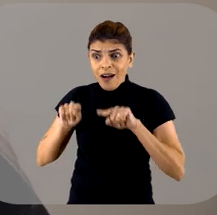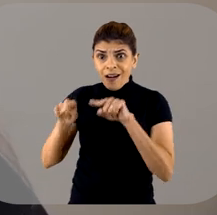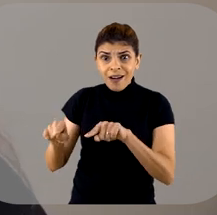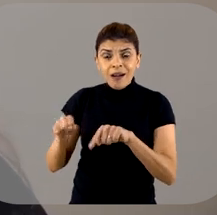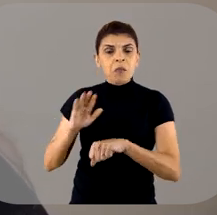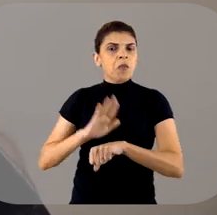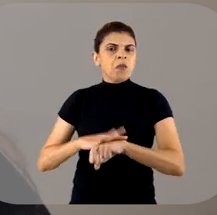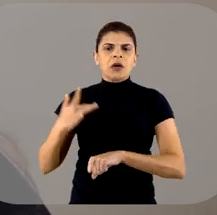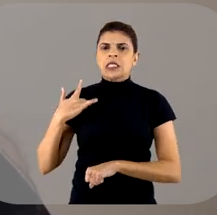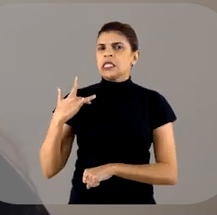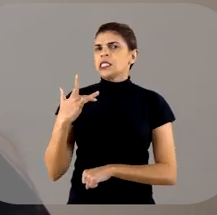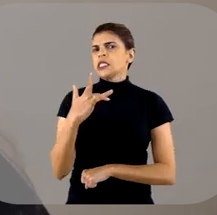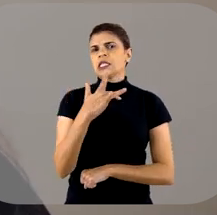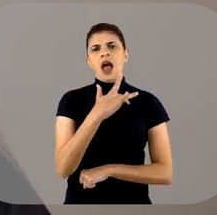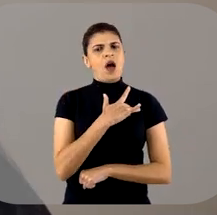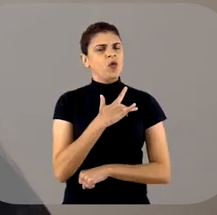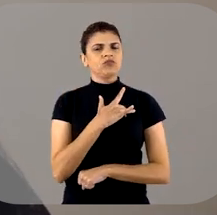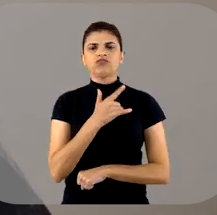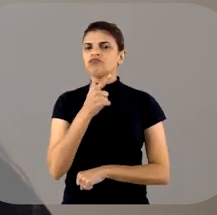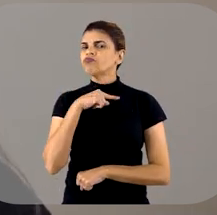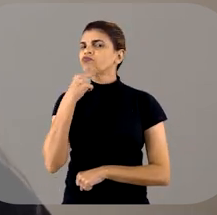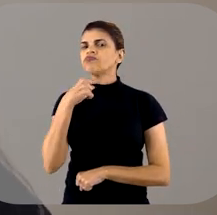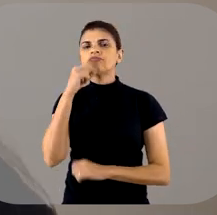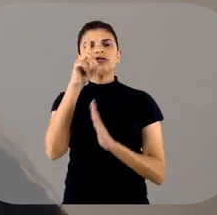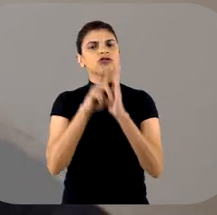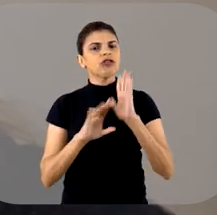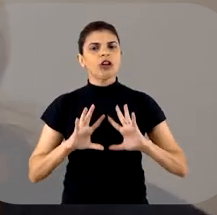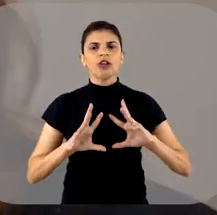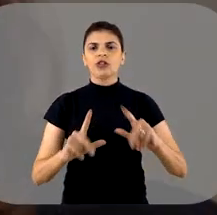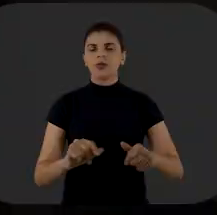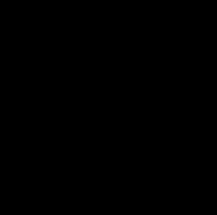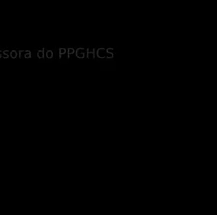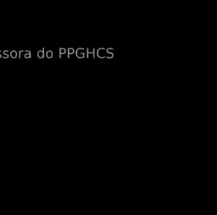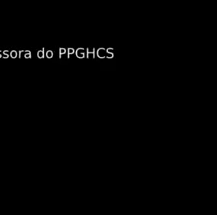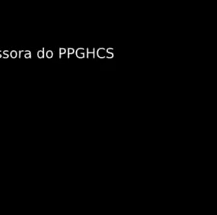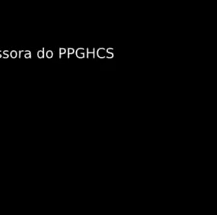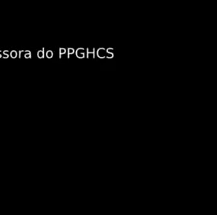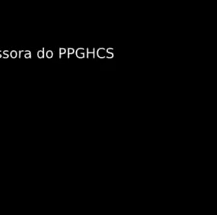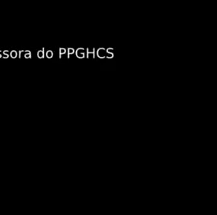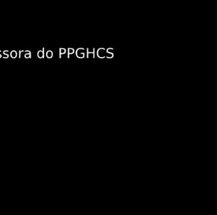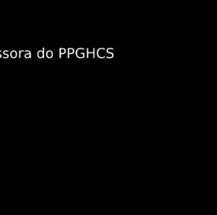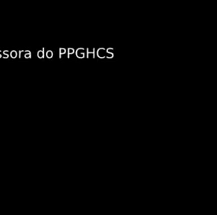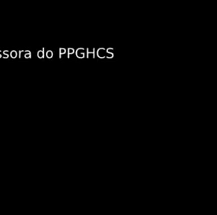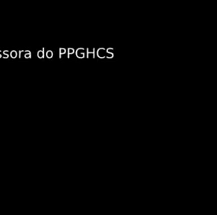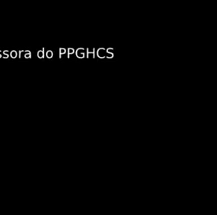com doenças no momento em que a saúde estava muito longe de ser um direito de todos.